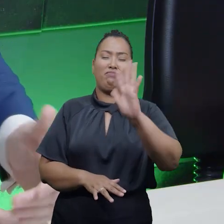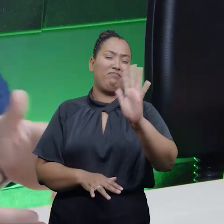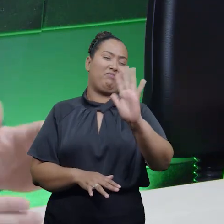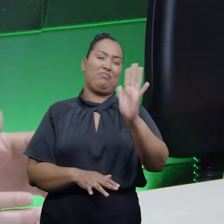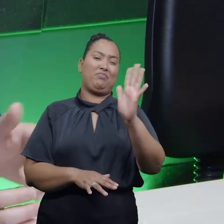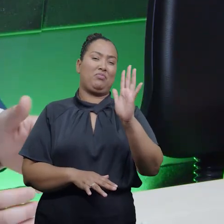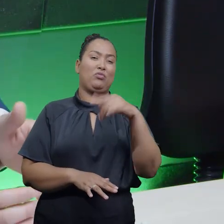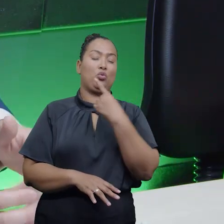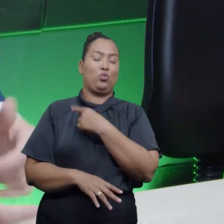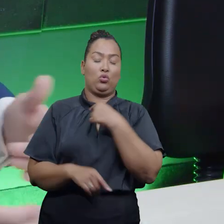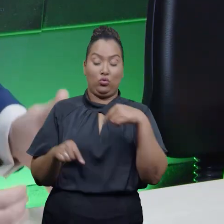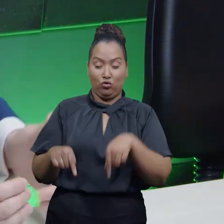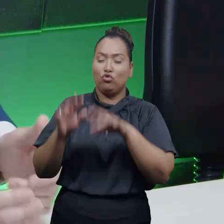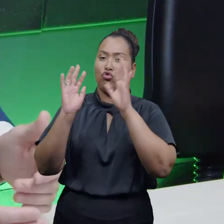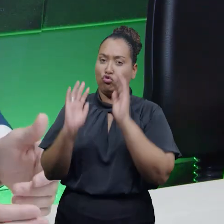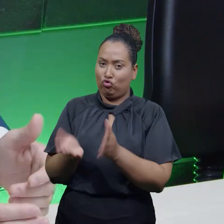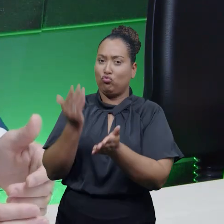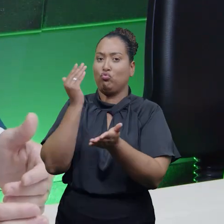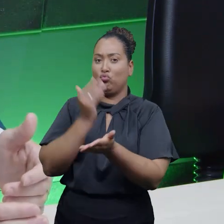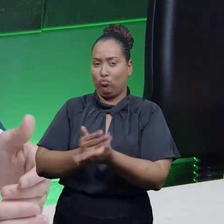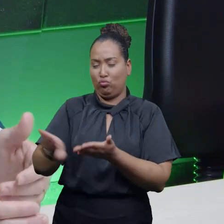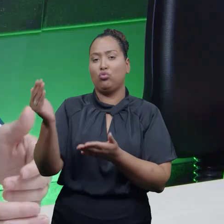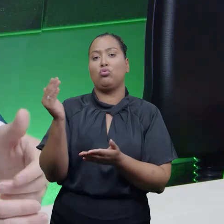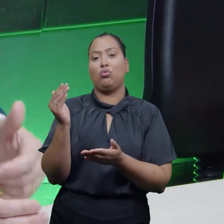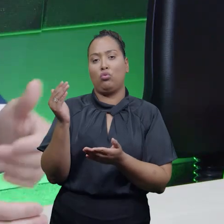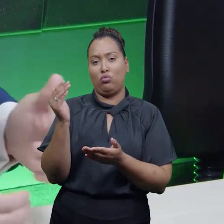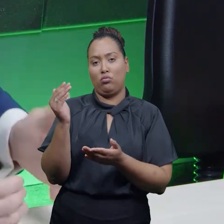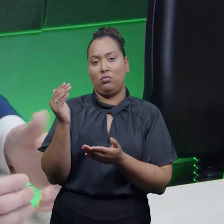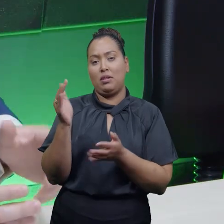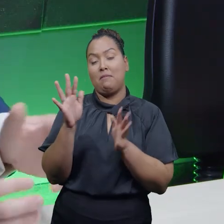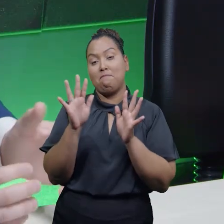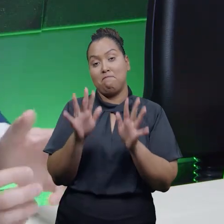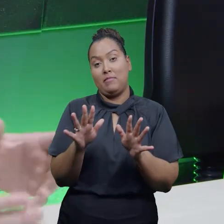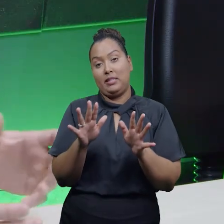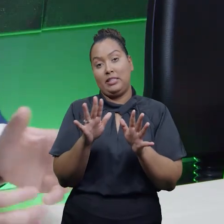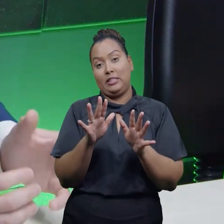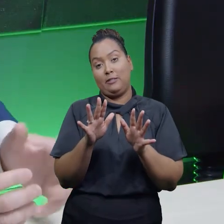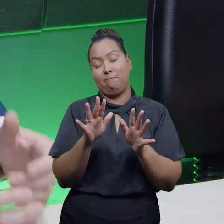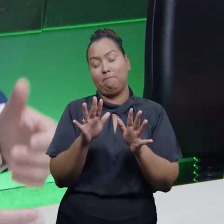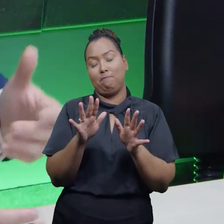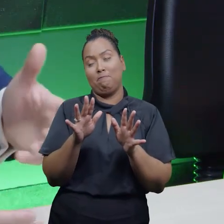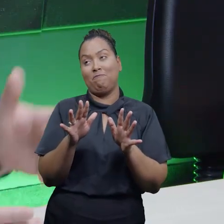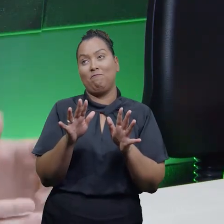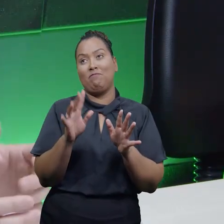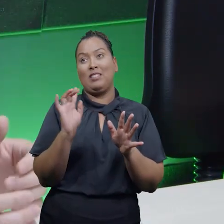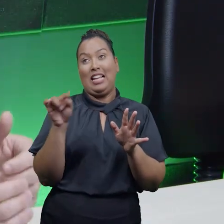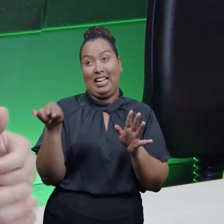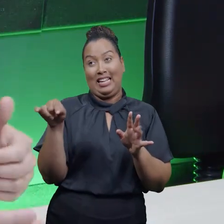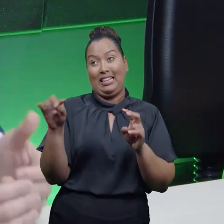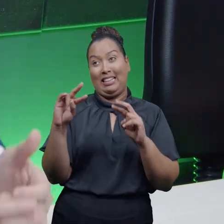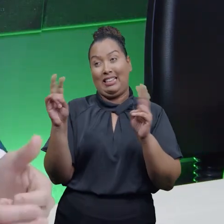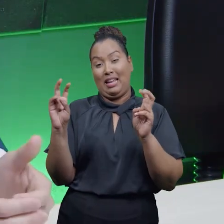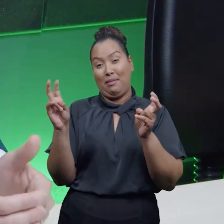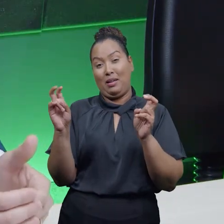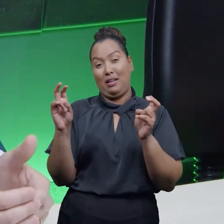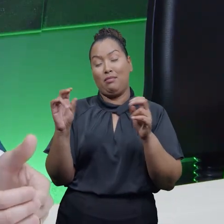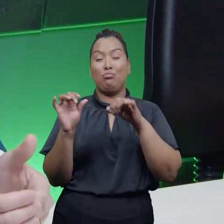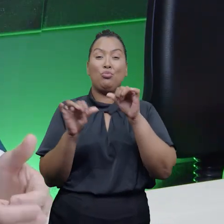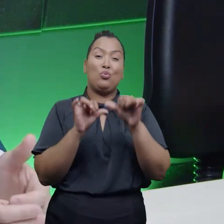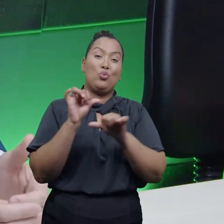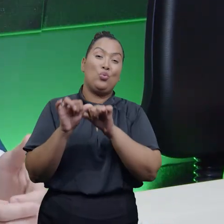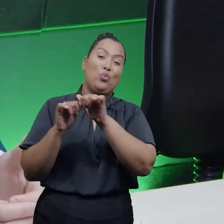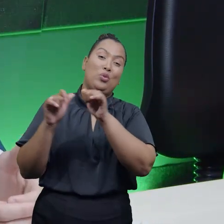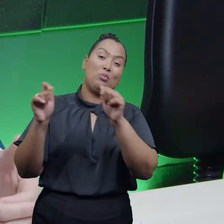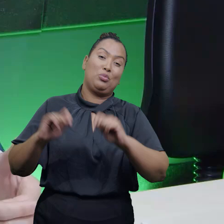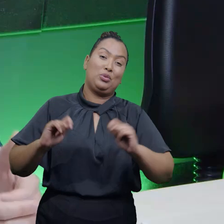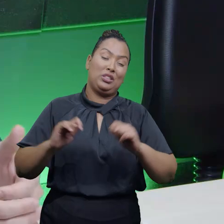futuro uma sanção. Então, temos começado, né, assim, temos que, mas é como o doutor Rafael falou, é um assunto que ele é